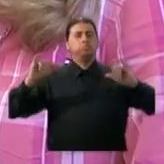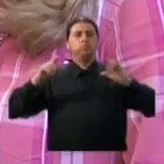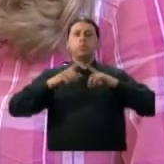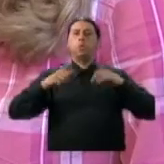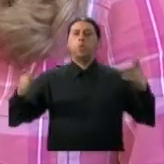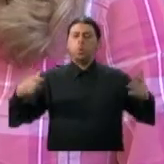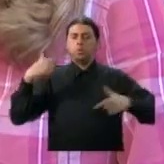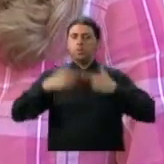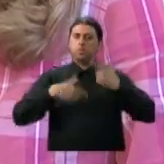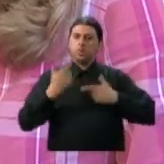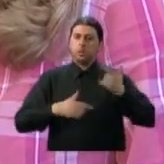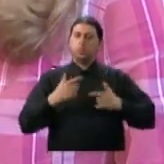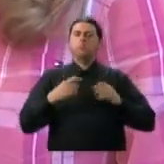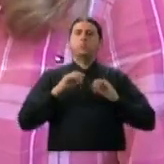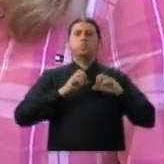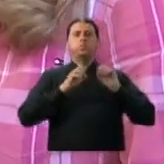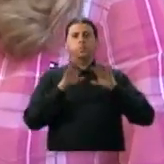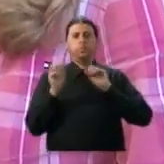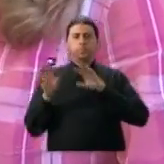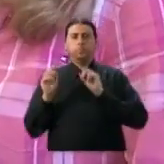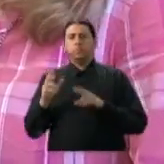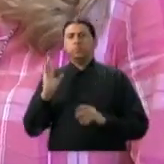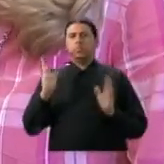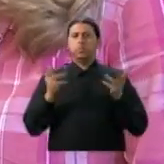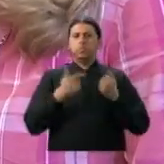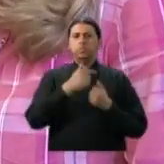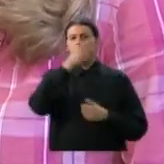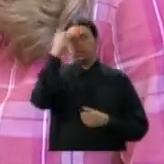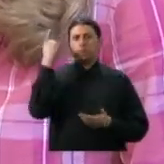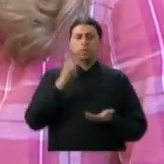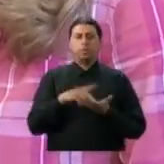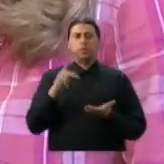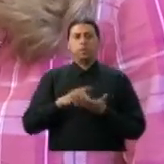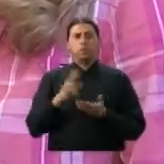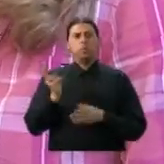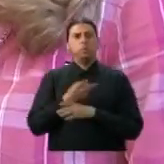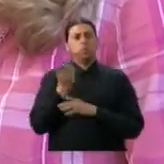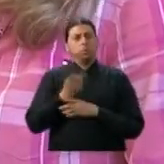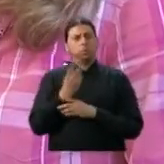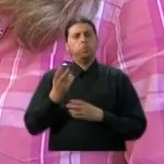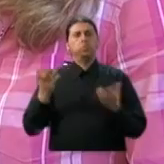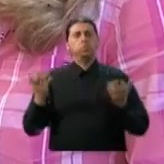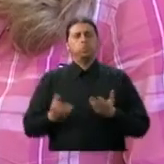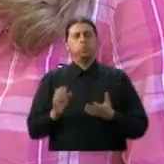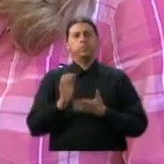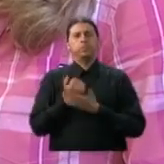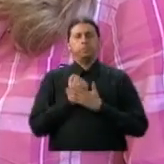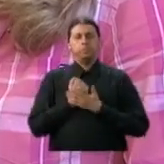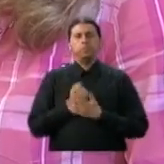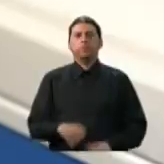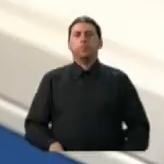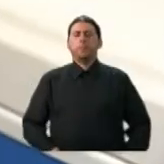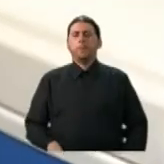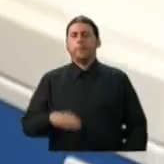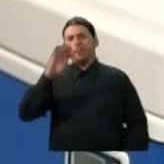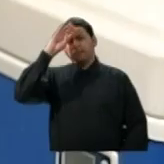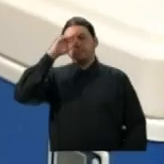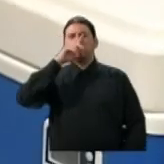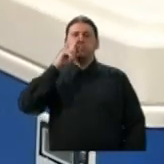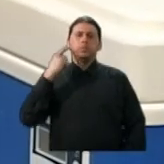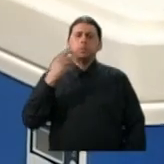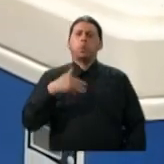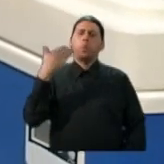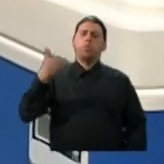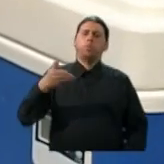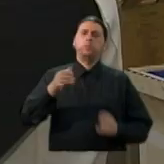um trabalho maior junto sobre a vacina, para que as pessoas realmente procurem se proteger, né? A febre amarela